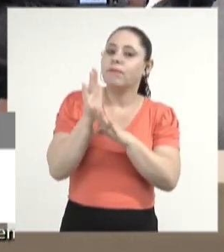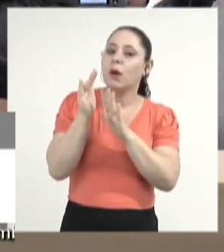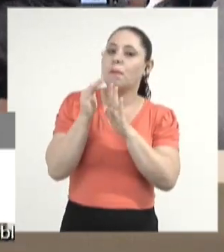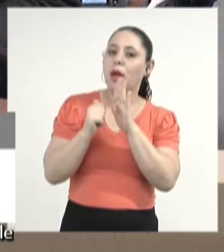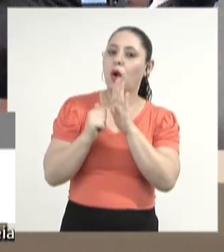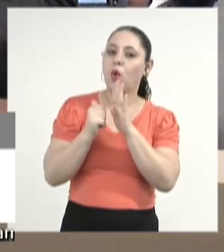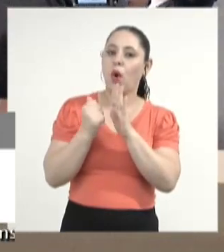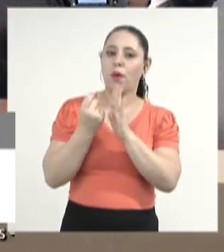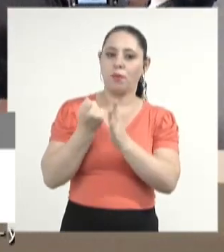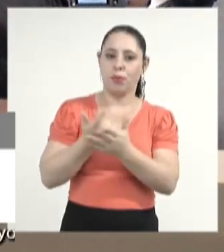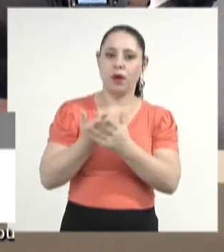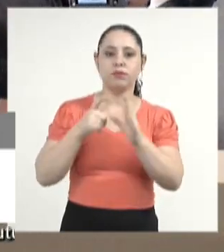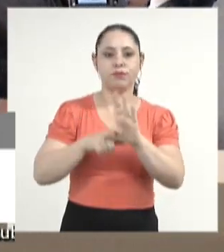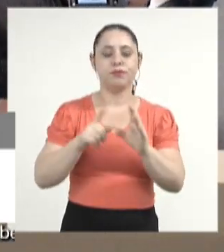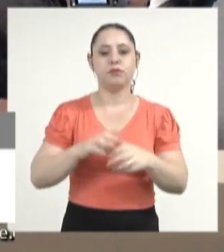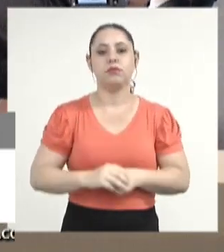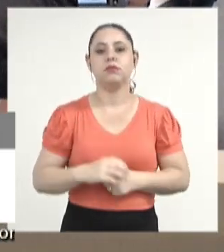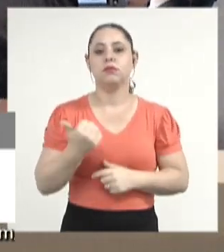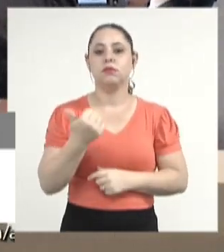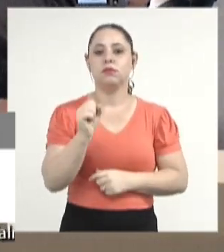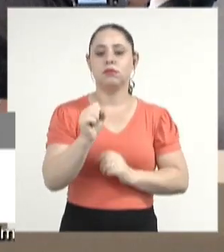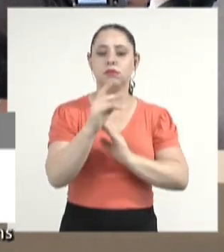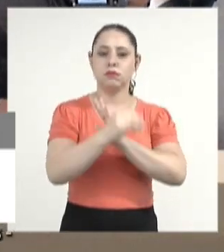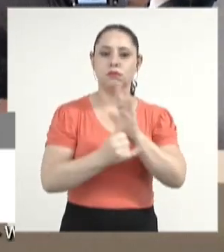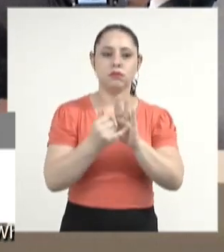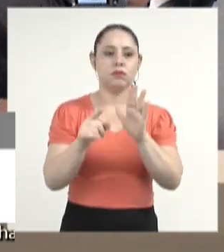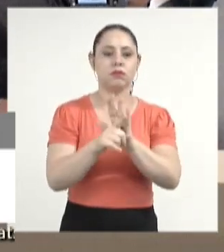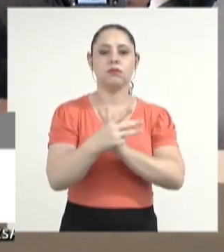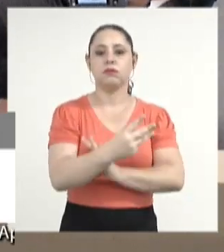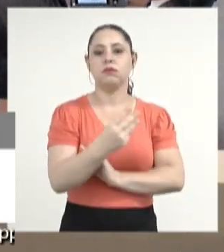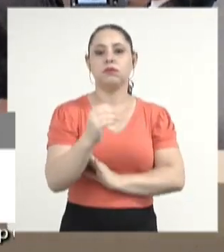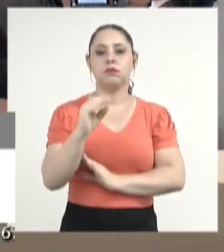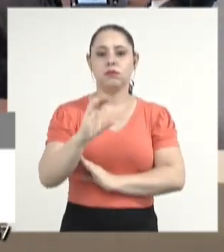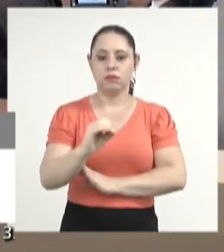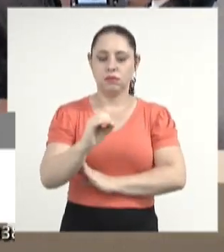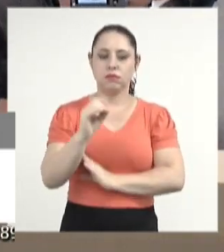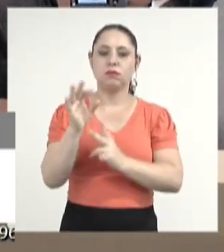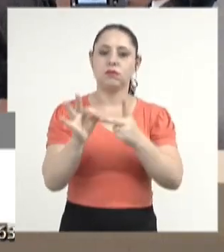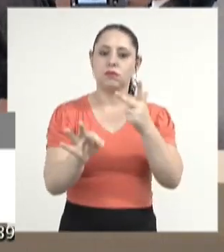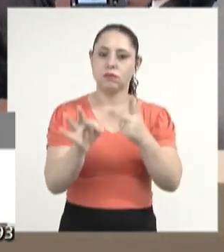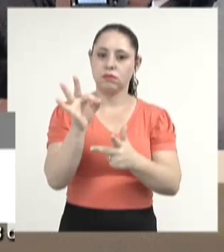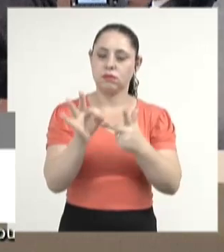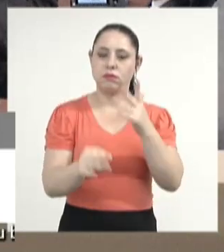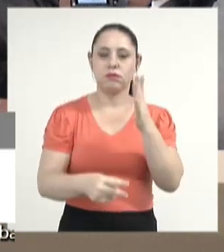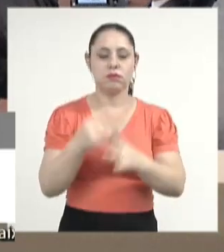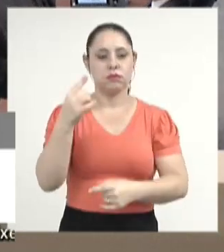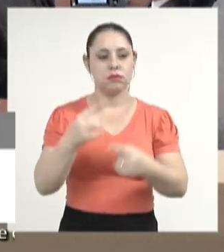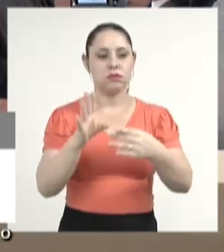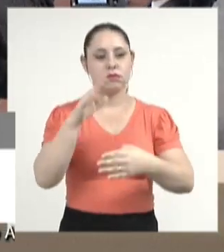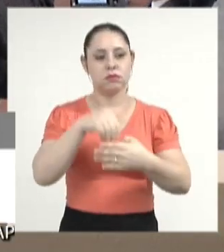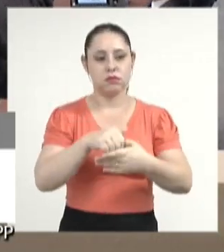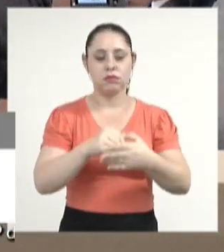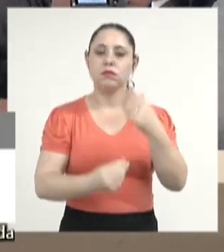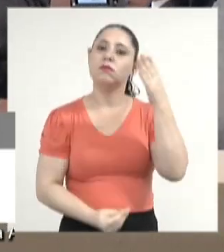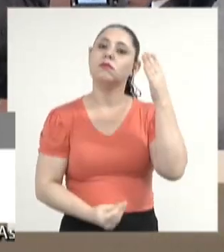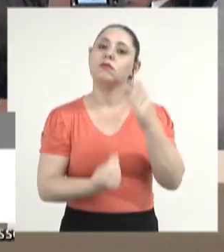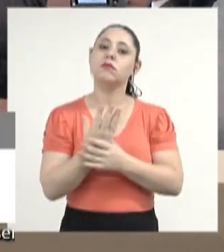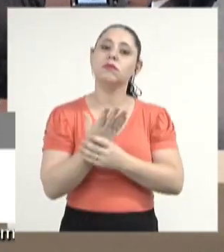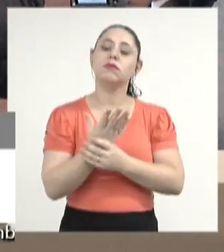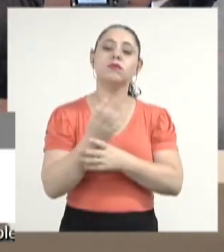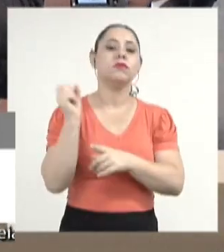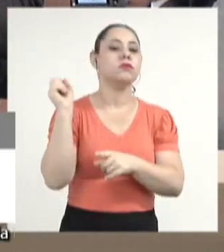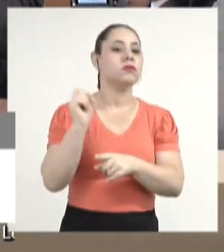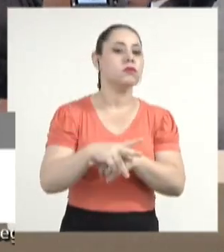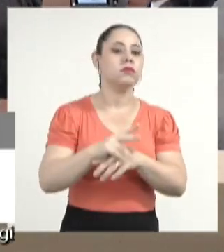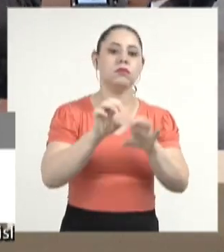diminuição dos custos. O 18º item é o projeto de lei 340 do Judiciário em segunda votação, que cria